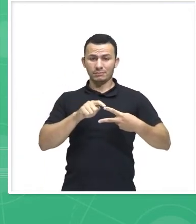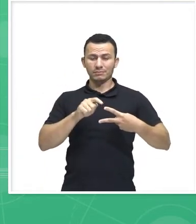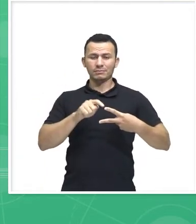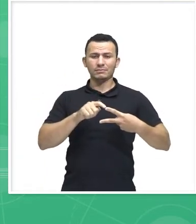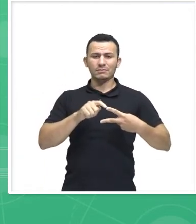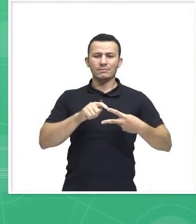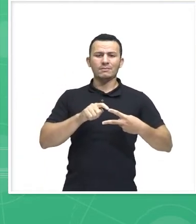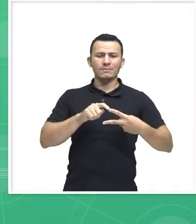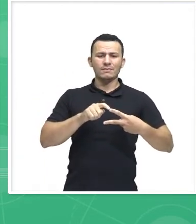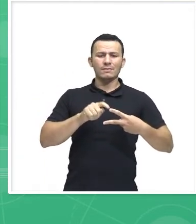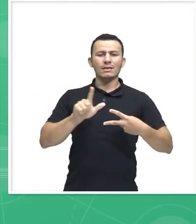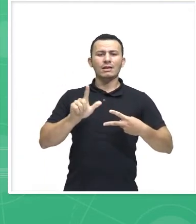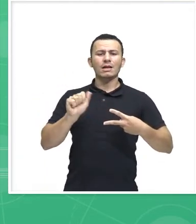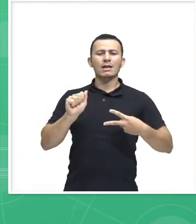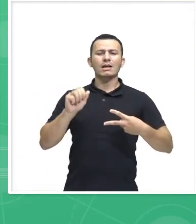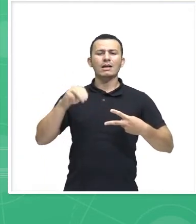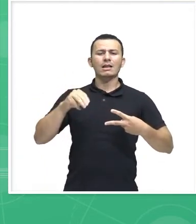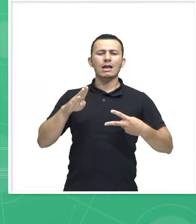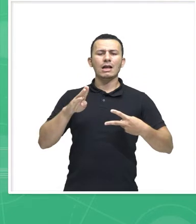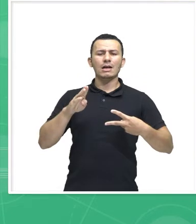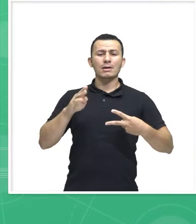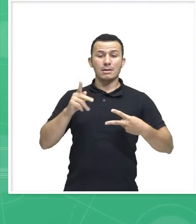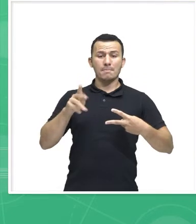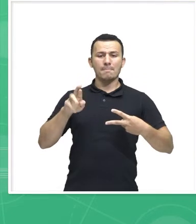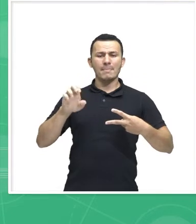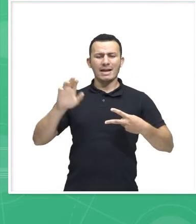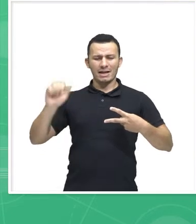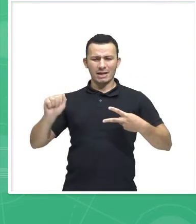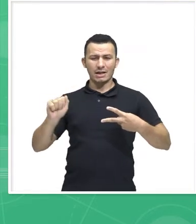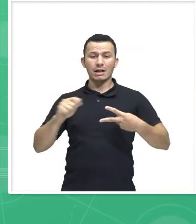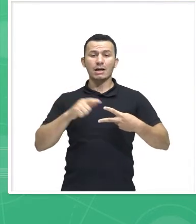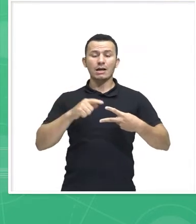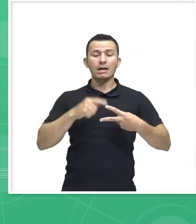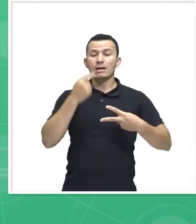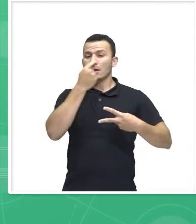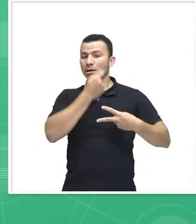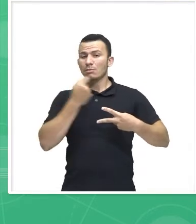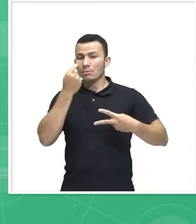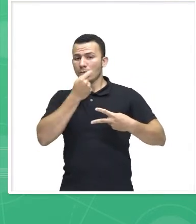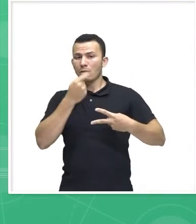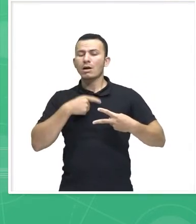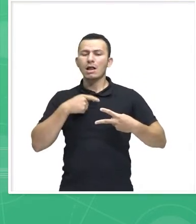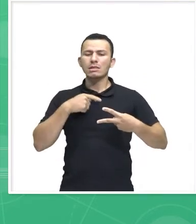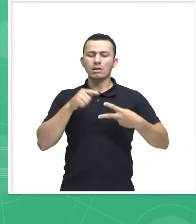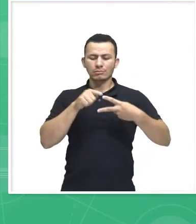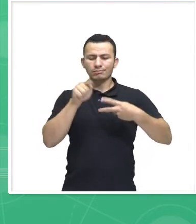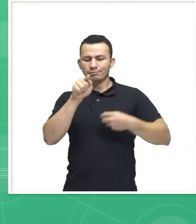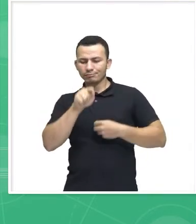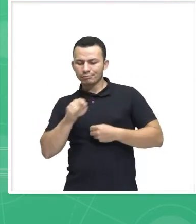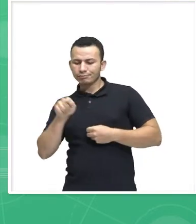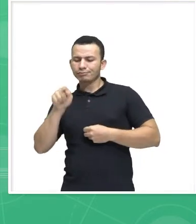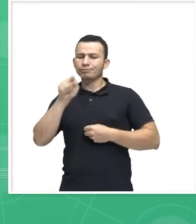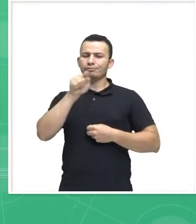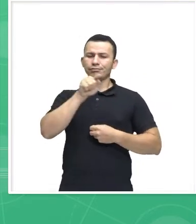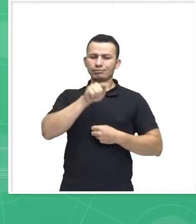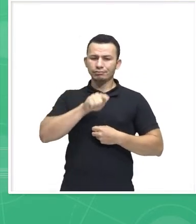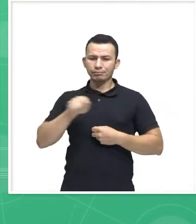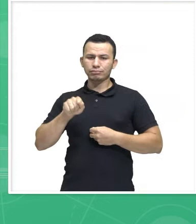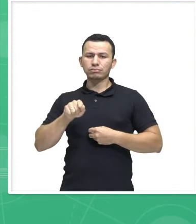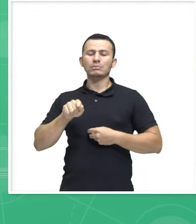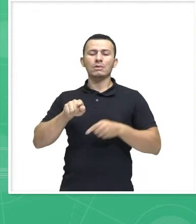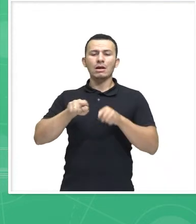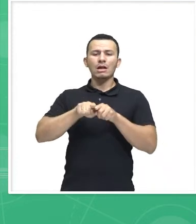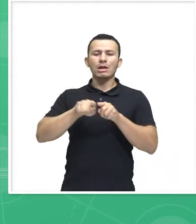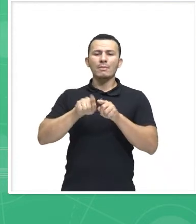caso das lampreias por exemplo a boca desses agnatos ela vai ter um formato circular e ela vai ser toda